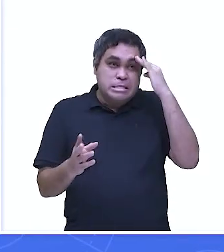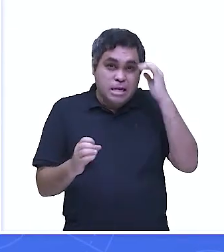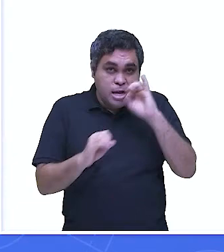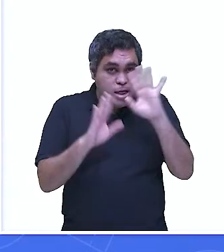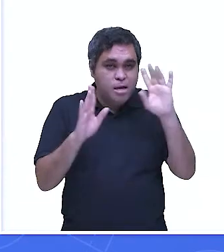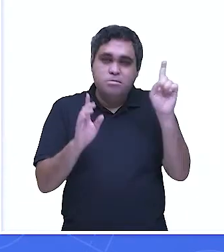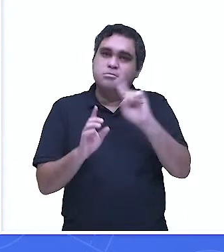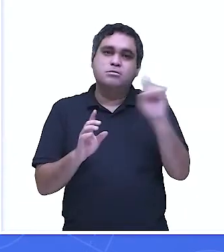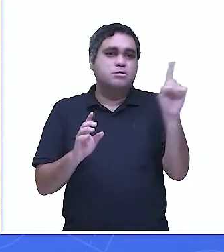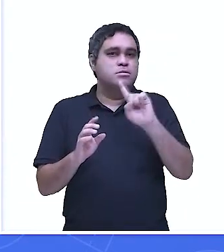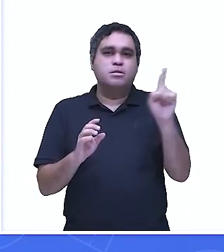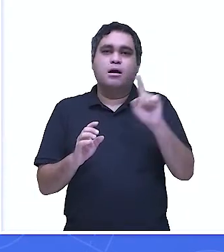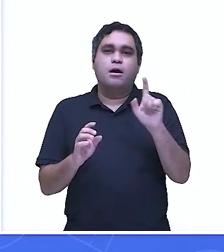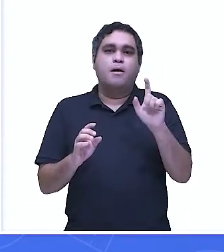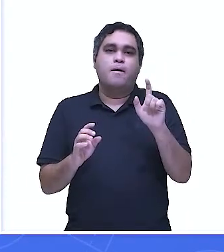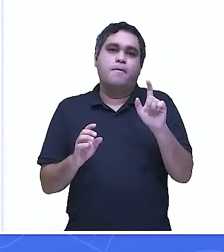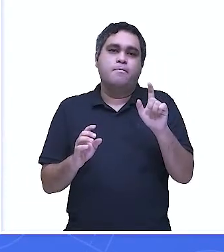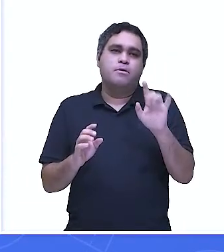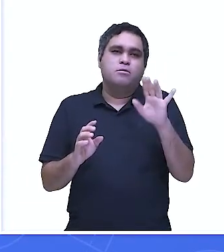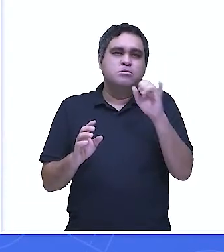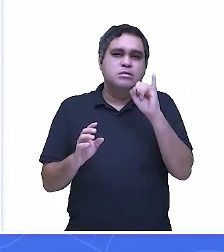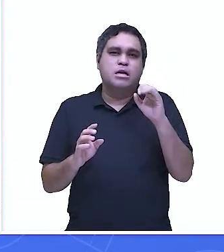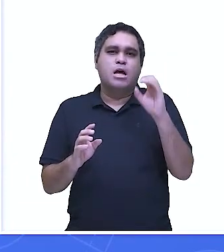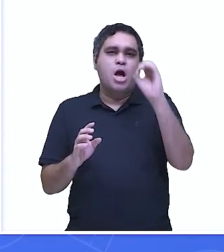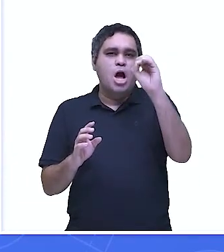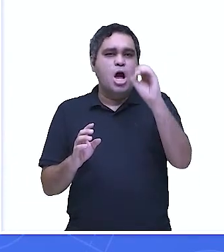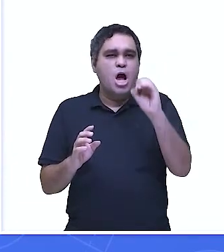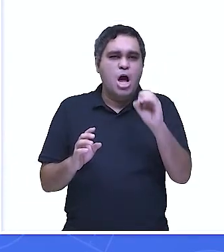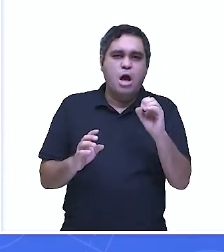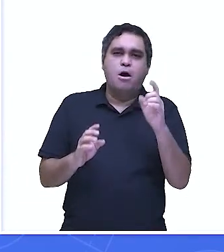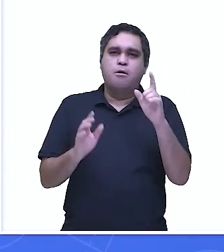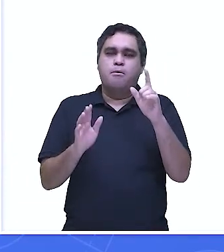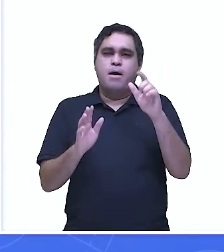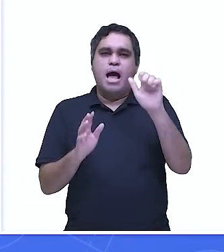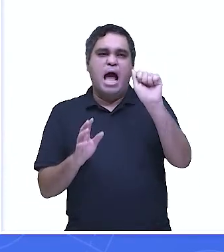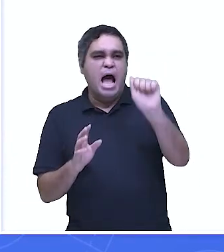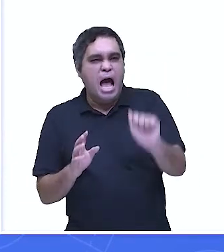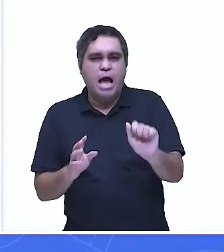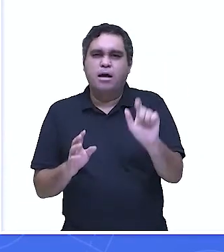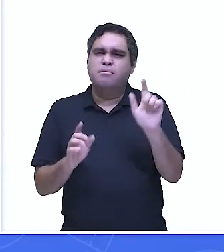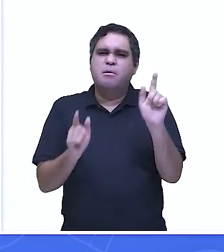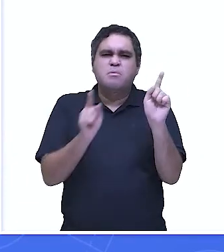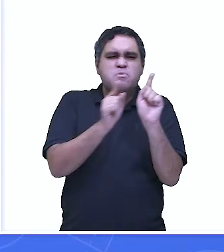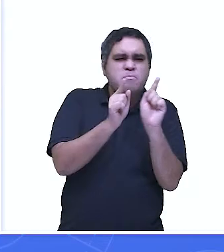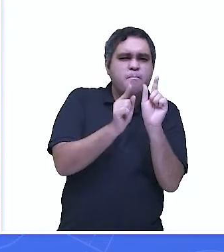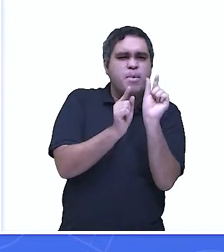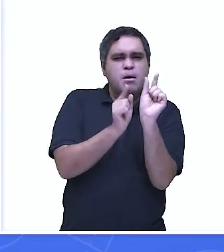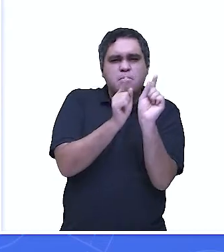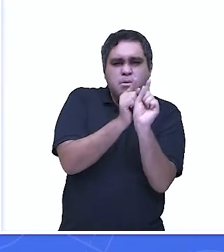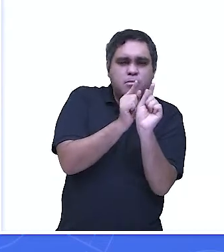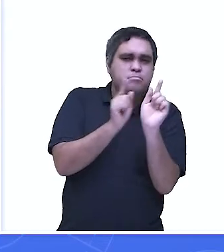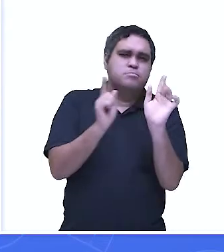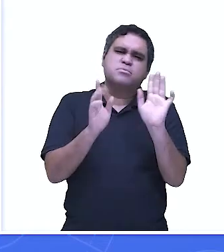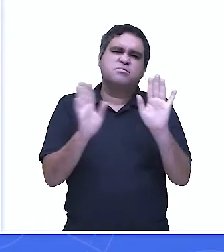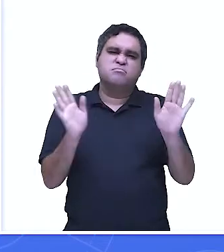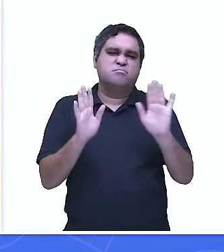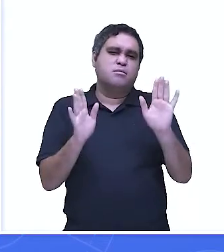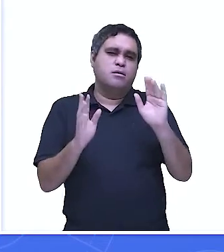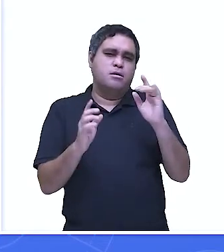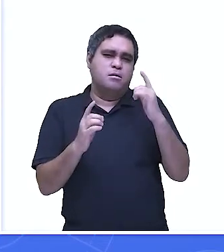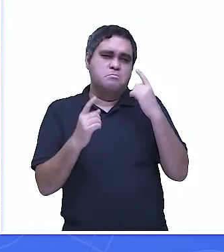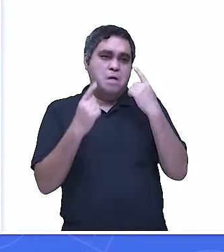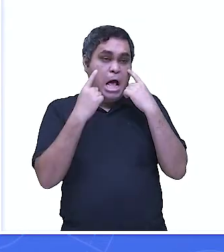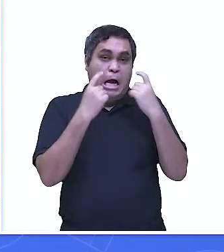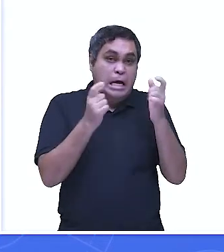nenhum conhecimento assim pra gente. Então, não considerem os artigos, essas palavras bem curtinhas, como algo significante no texto, porque não